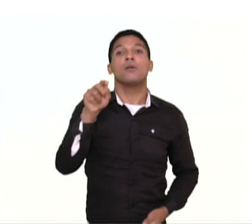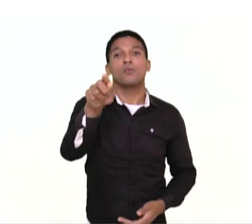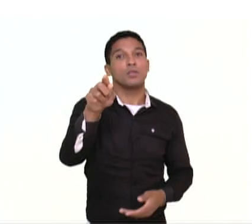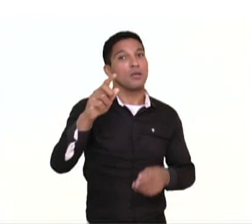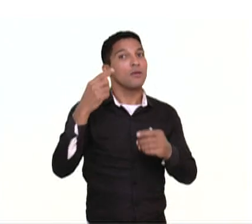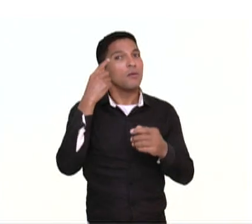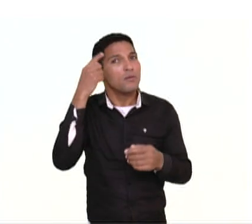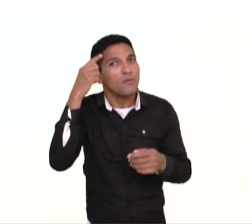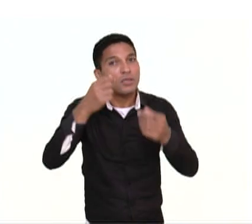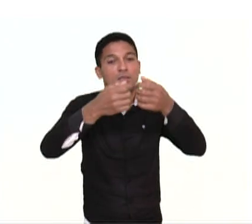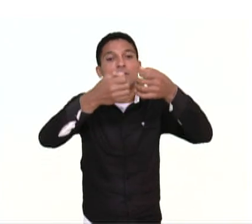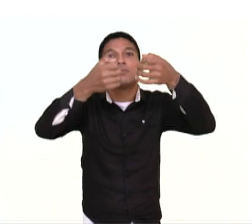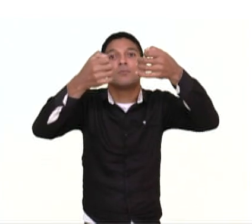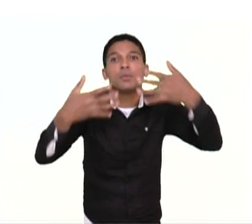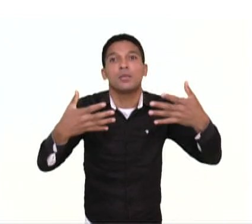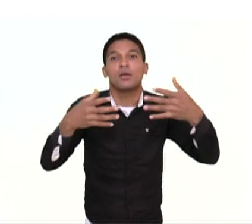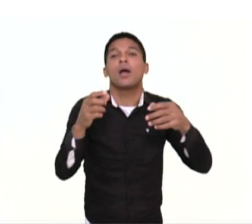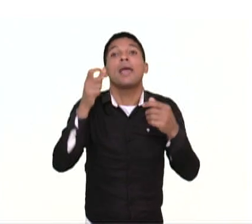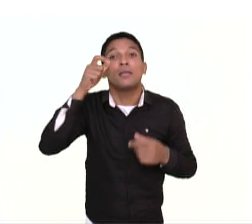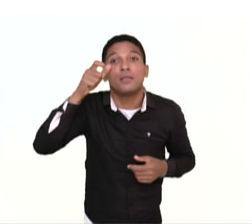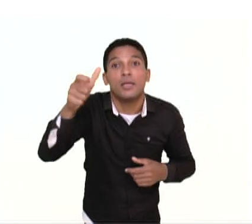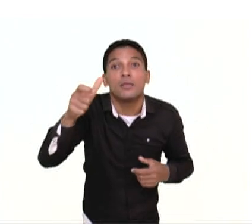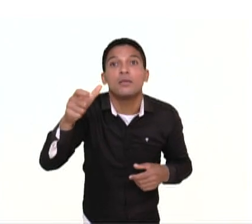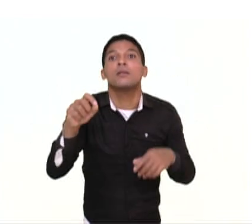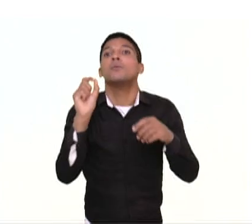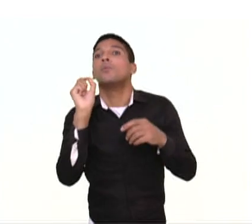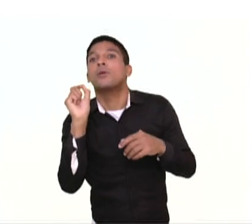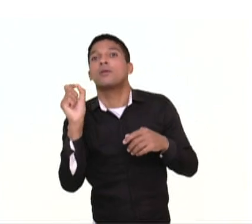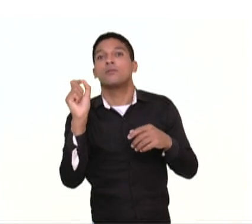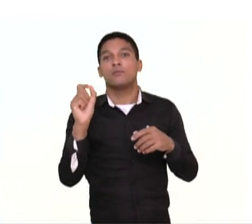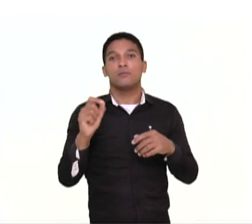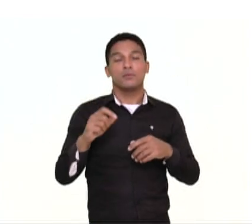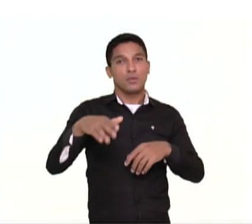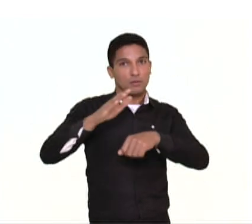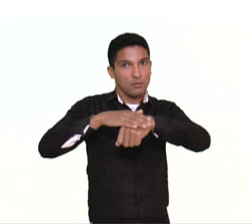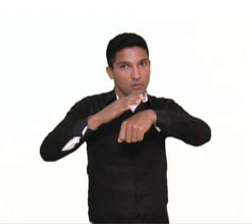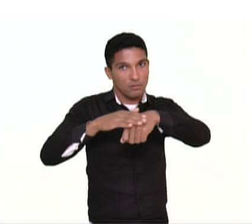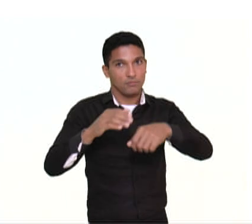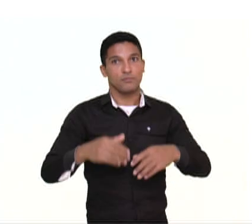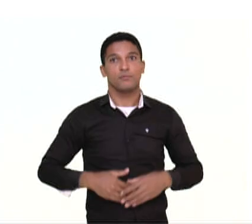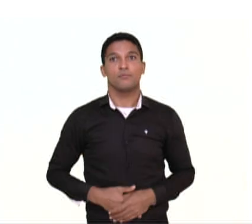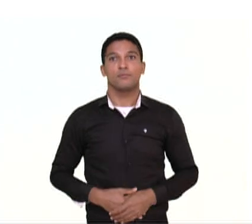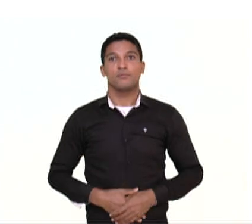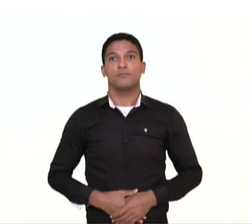Galera, tempo para vocês, quebra a cabeça, racha a cuca, nós já voltamos.